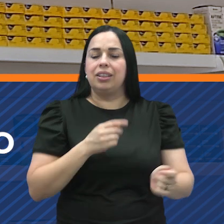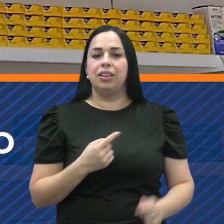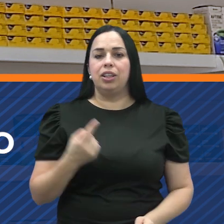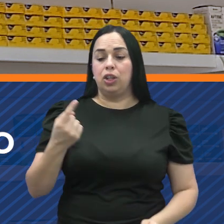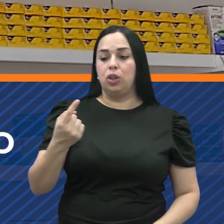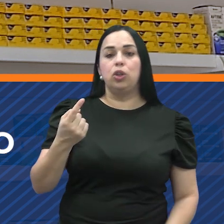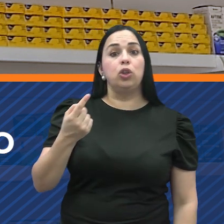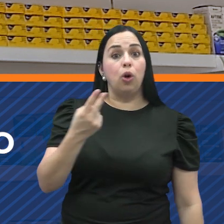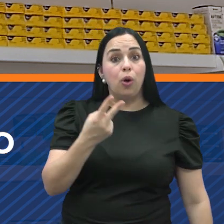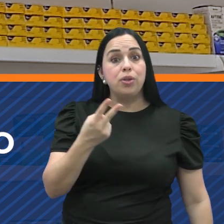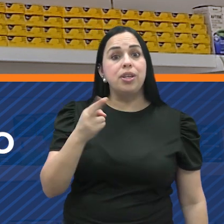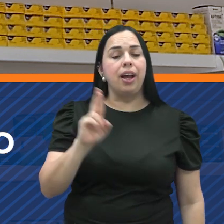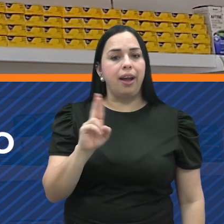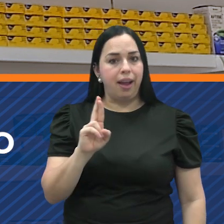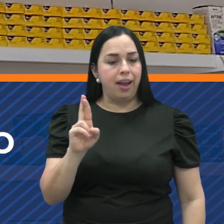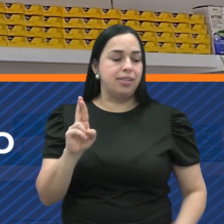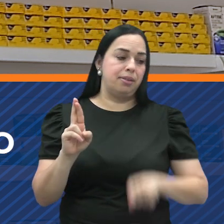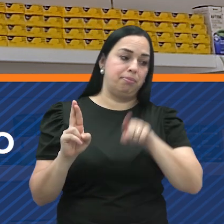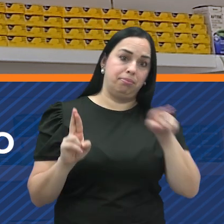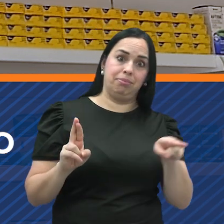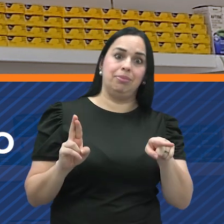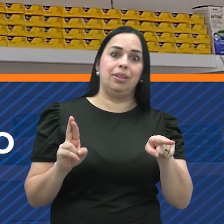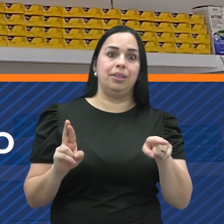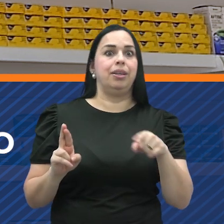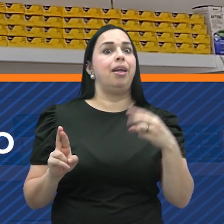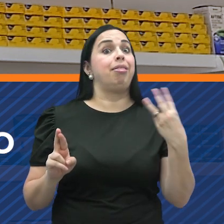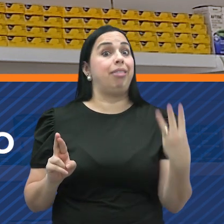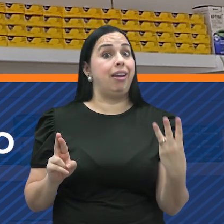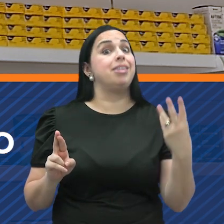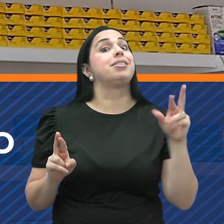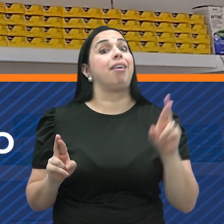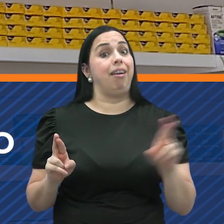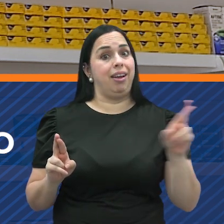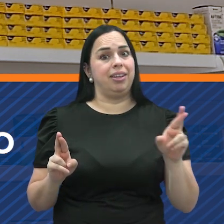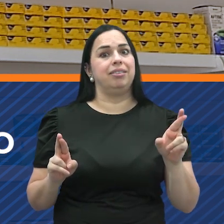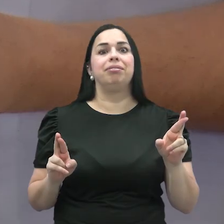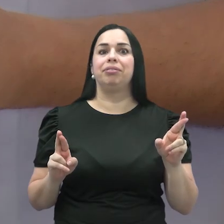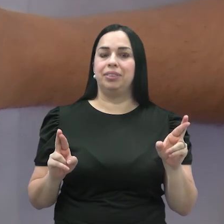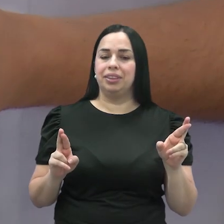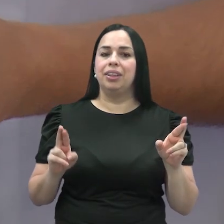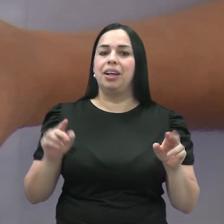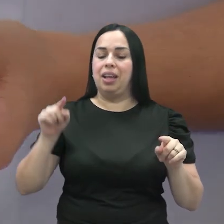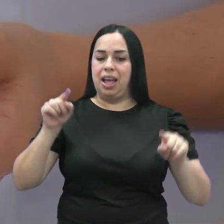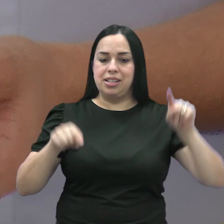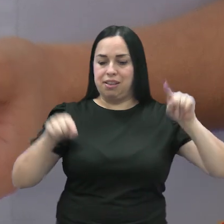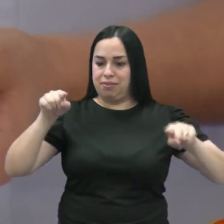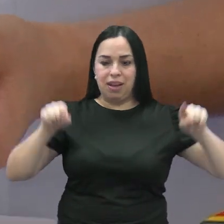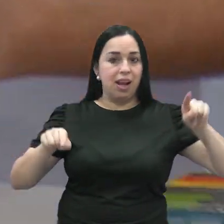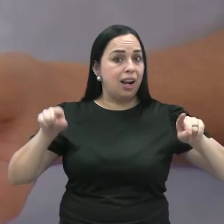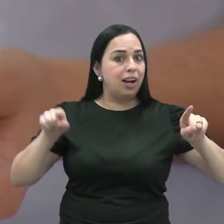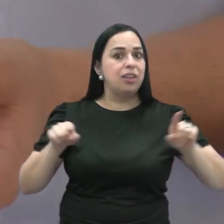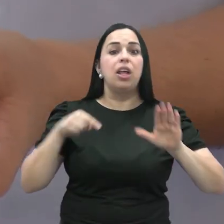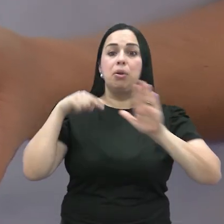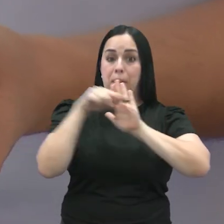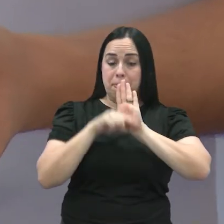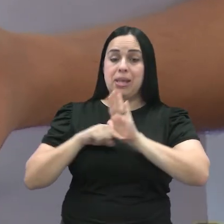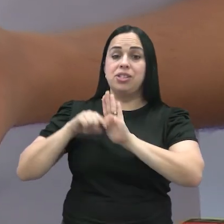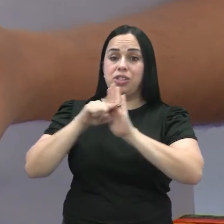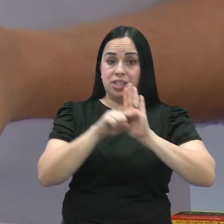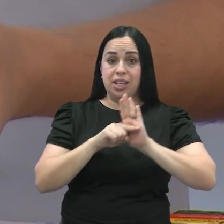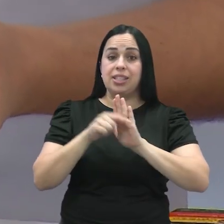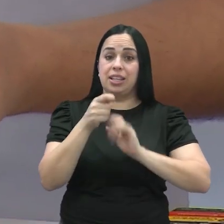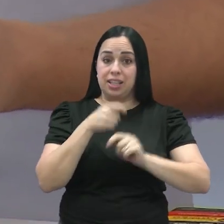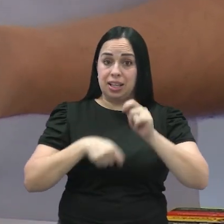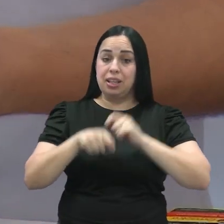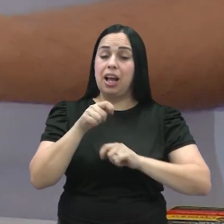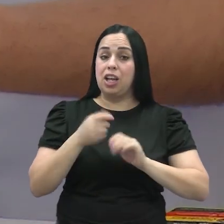custa de 12 a 15 reais. O genérico tem o preço médio de 3 reais. Essa dinâmica de preços é estudada pelo Instituto